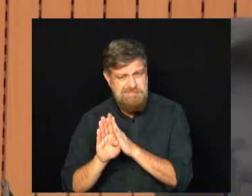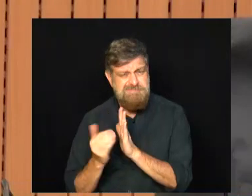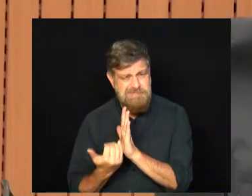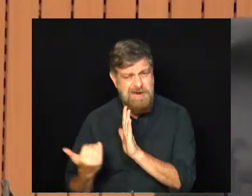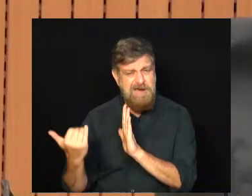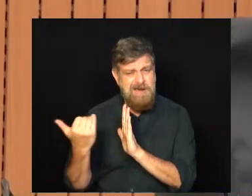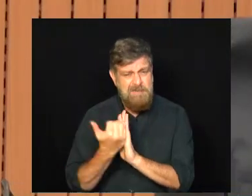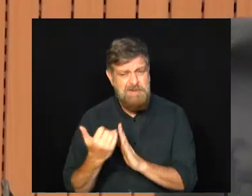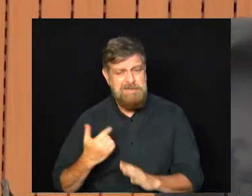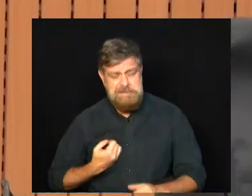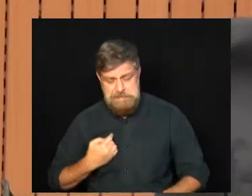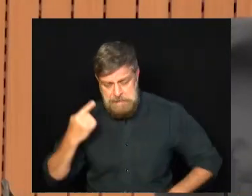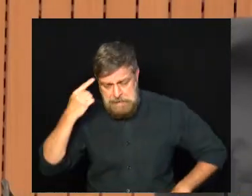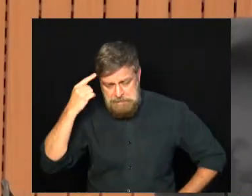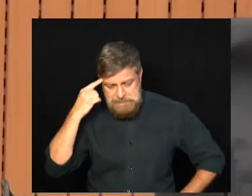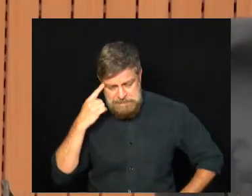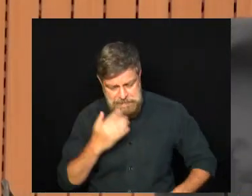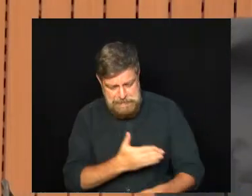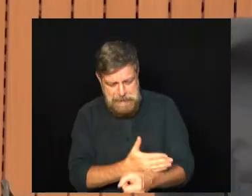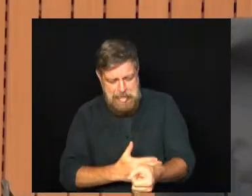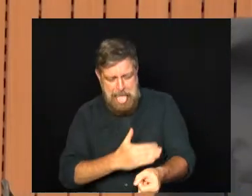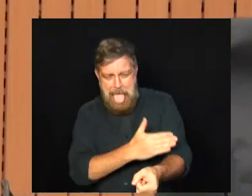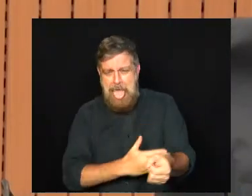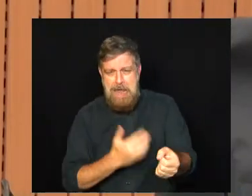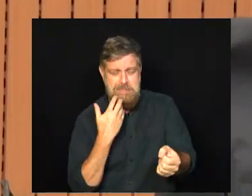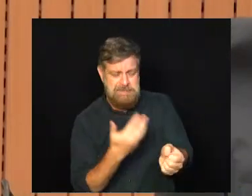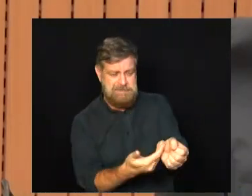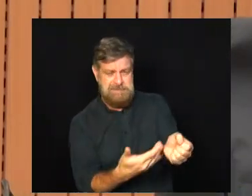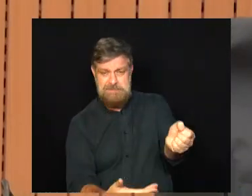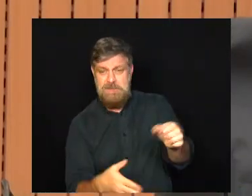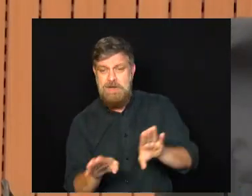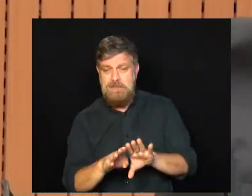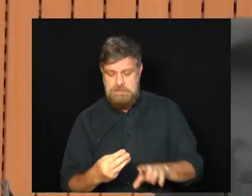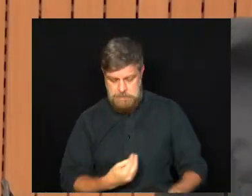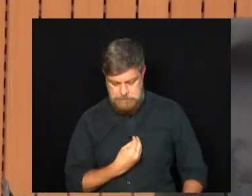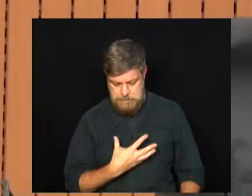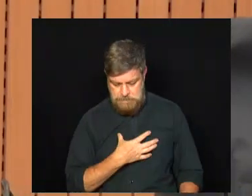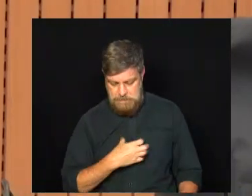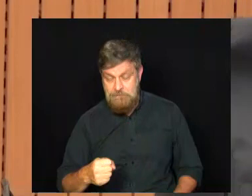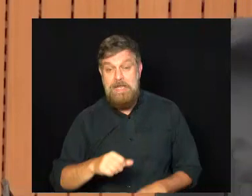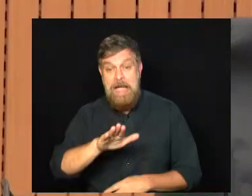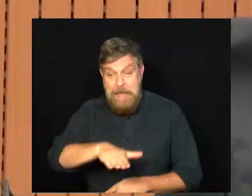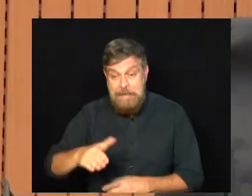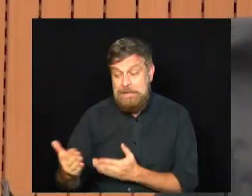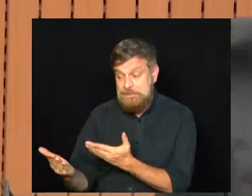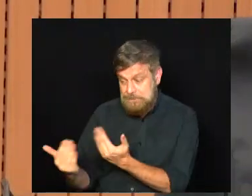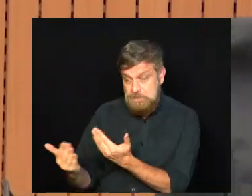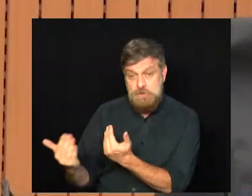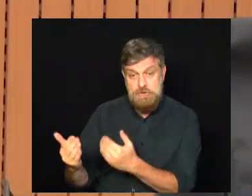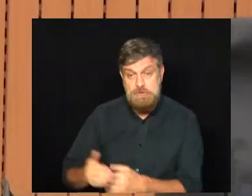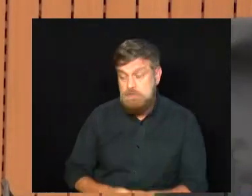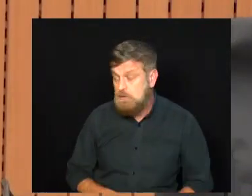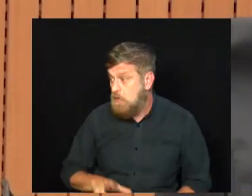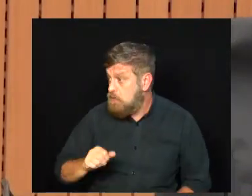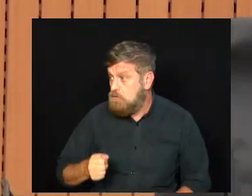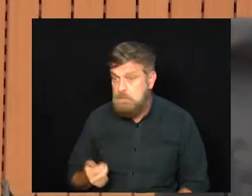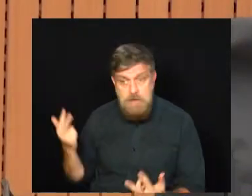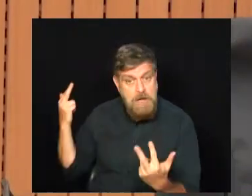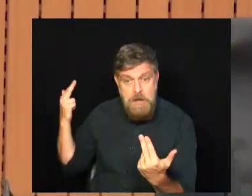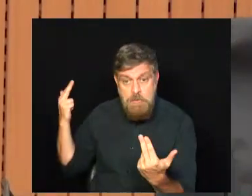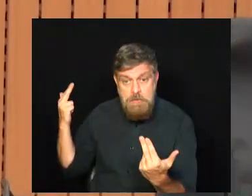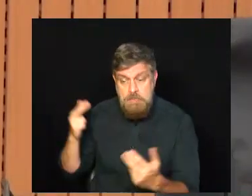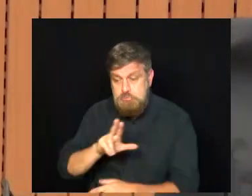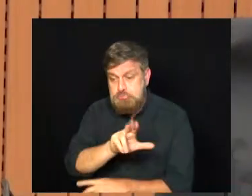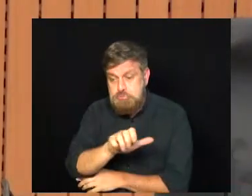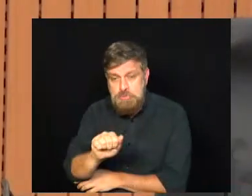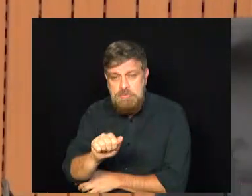ideação suicida, da automutilação e mesmo do suicídio entre crianças e jovens como nunca ocorreu. E